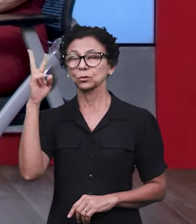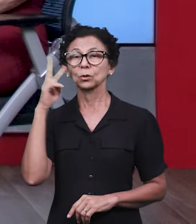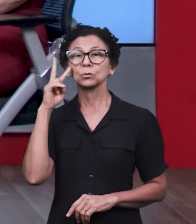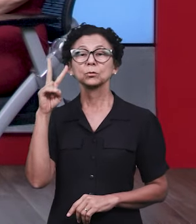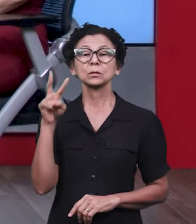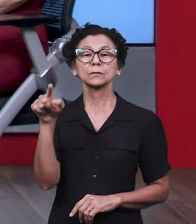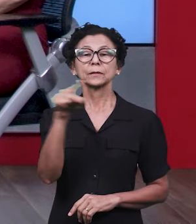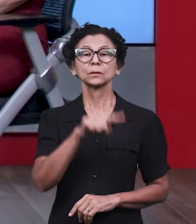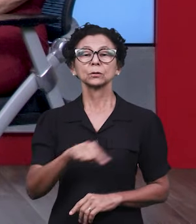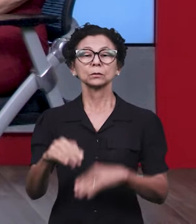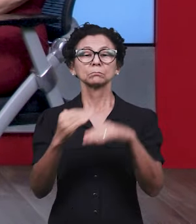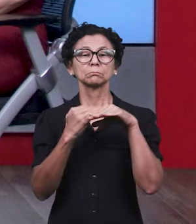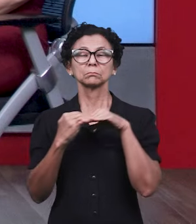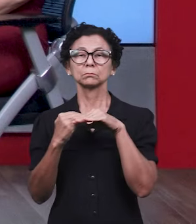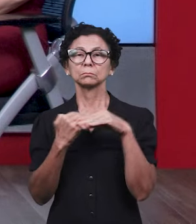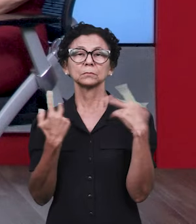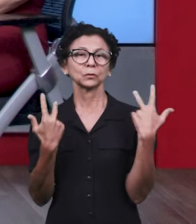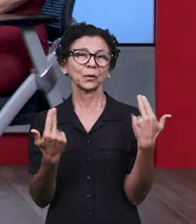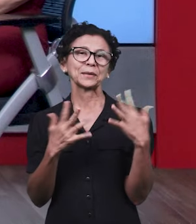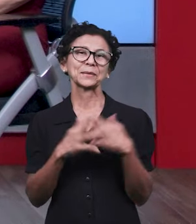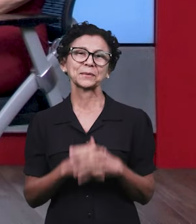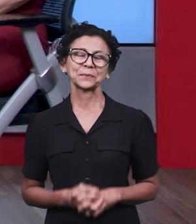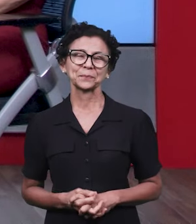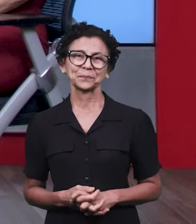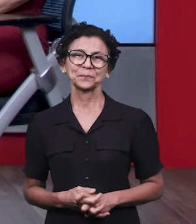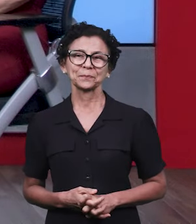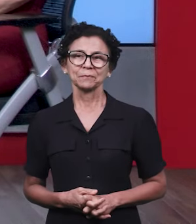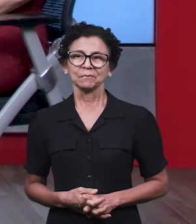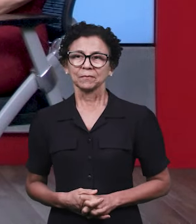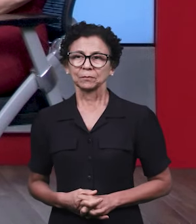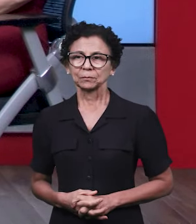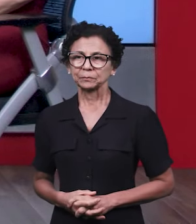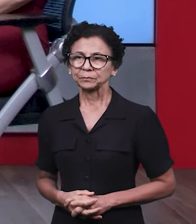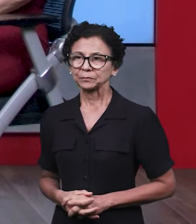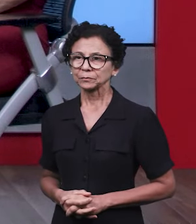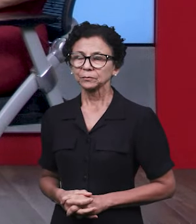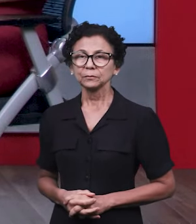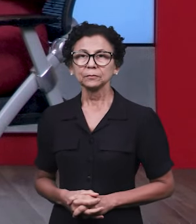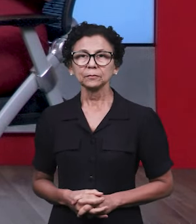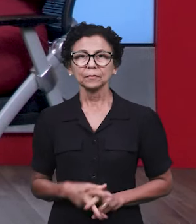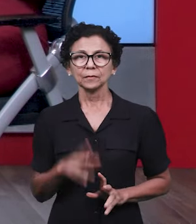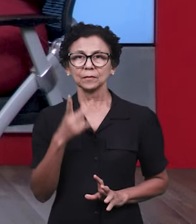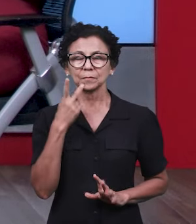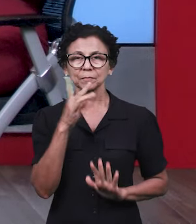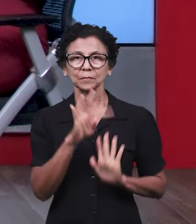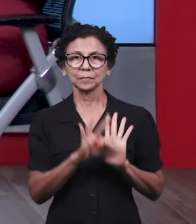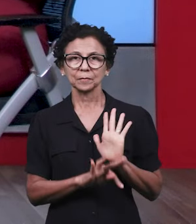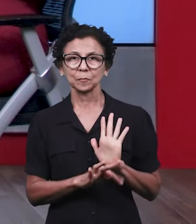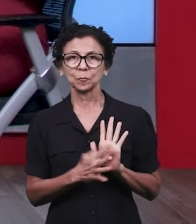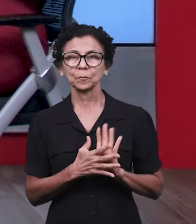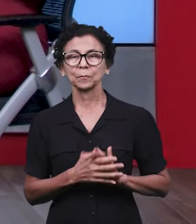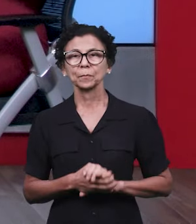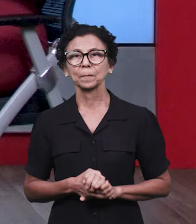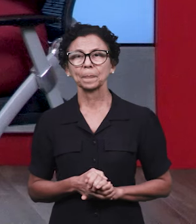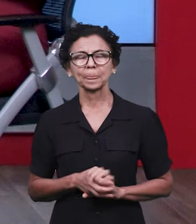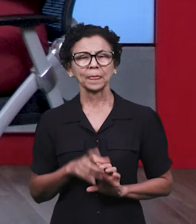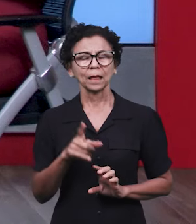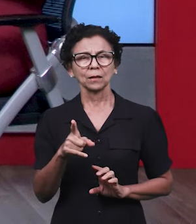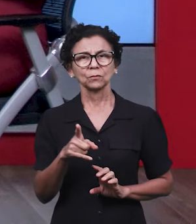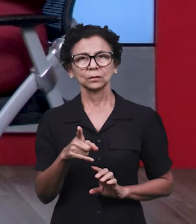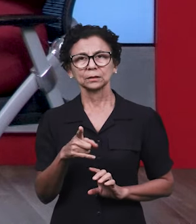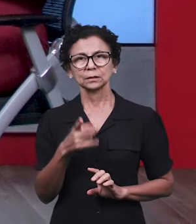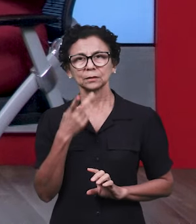de pessoas. Glória a Deus, né? Glória a Deus. Eu posso complementar isso. Com um texto? Pode. Quando você começou a falar do cego de nascença,